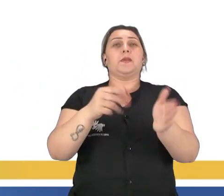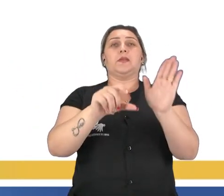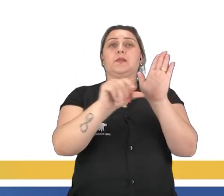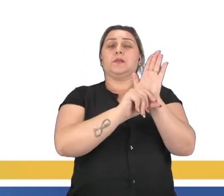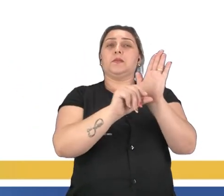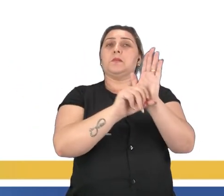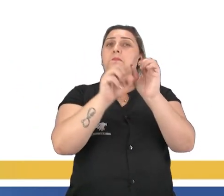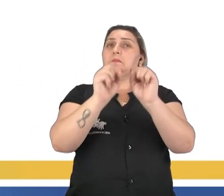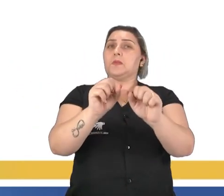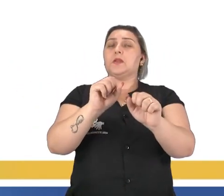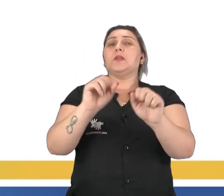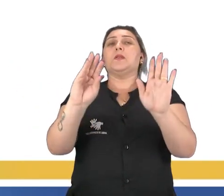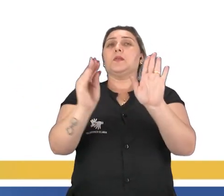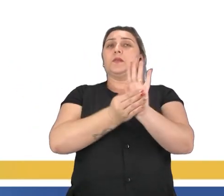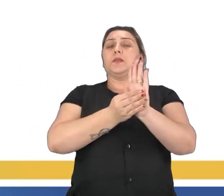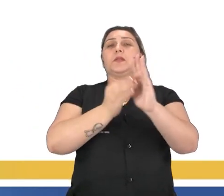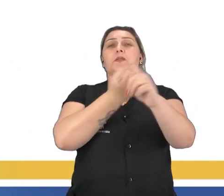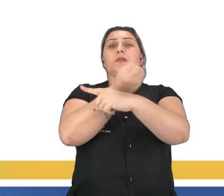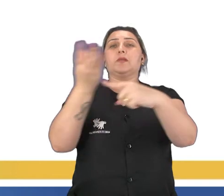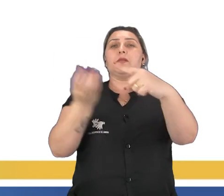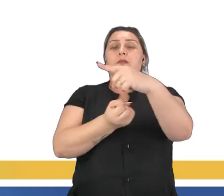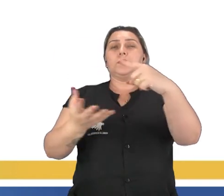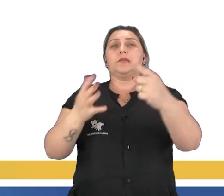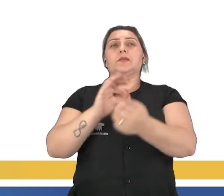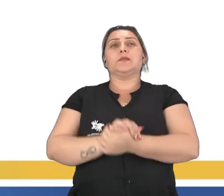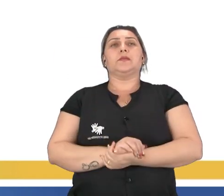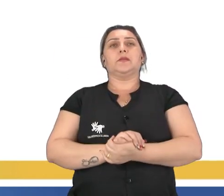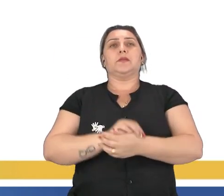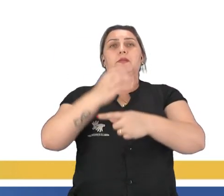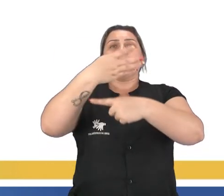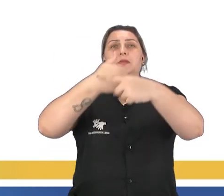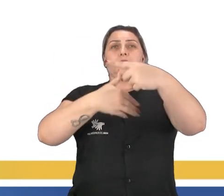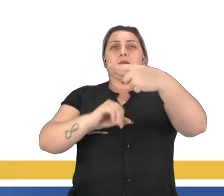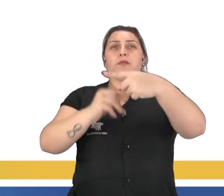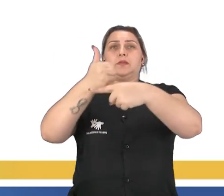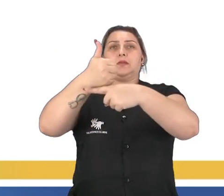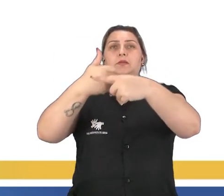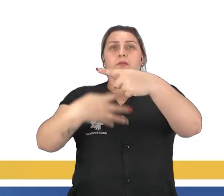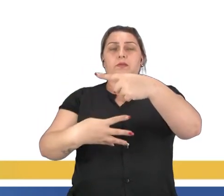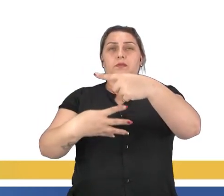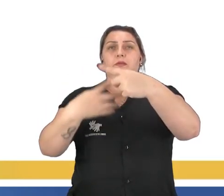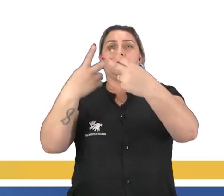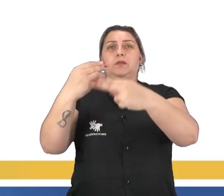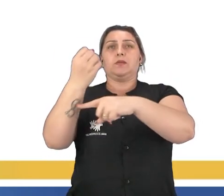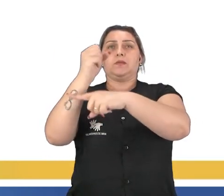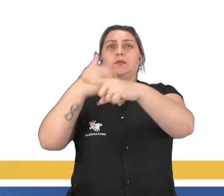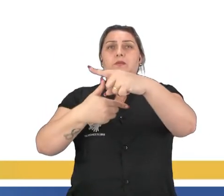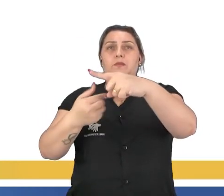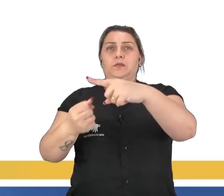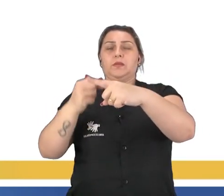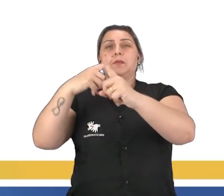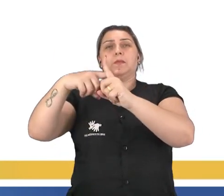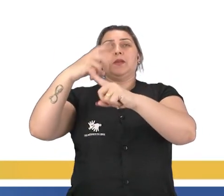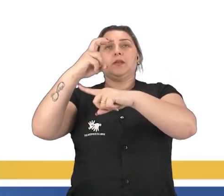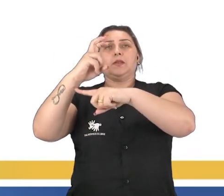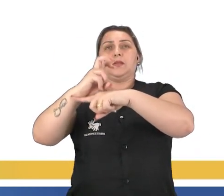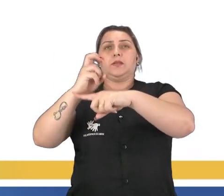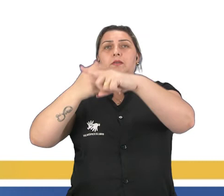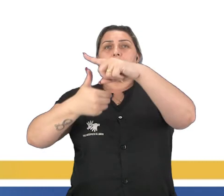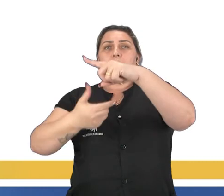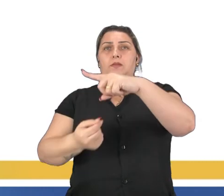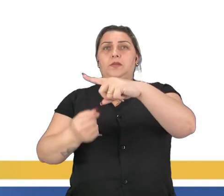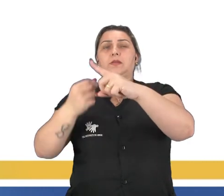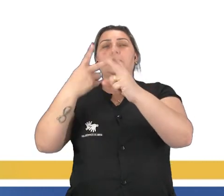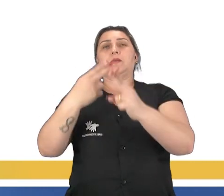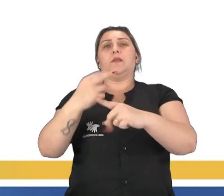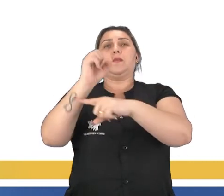nós podemos fazer a adição de fração. Então, tenho 4 décimos mais 1/4 vai ser igual a 8 vinteavos mais 5 vinteavos,